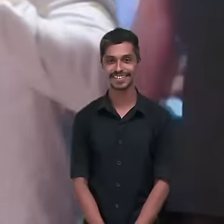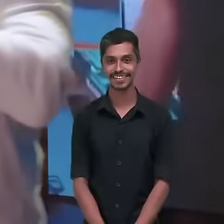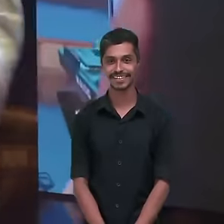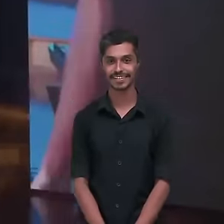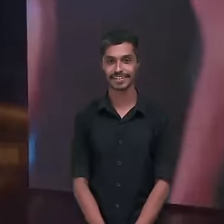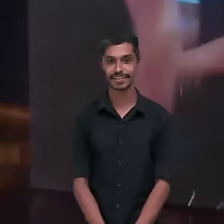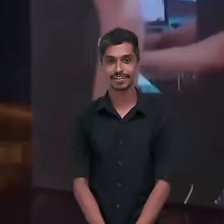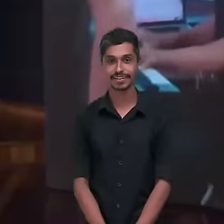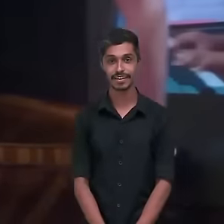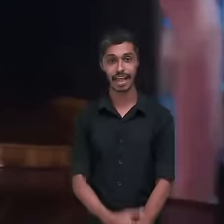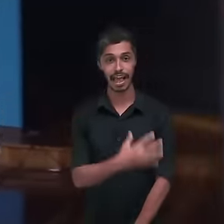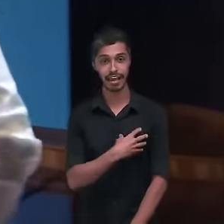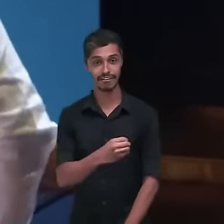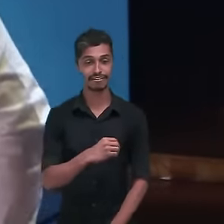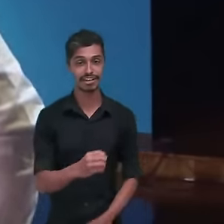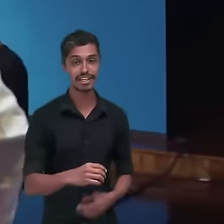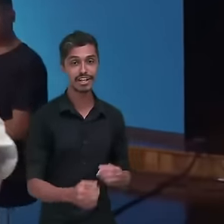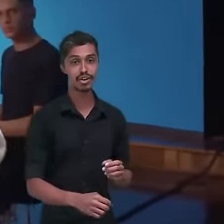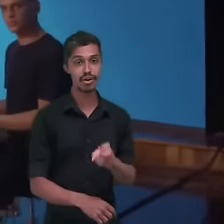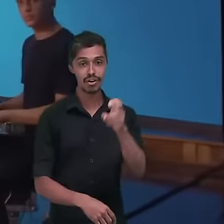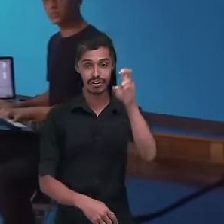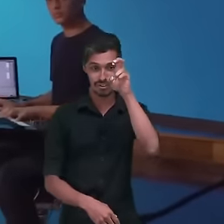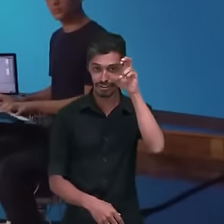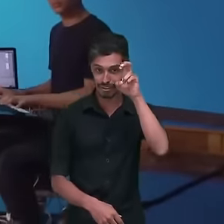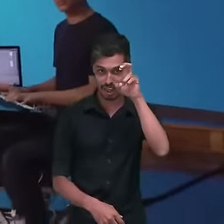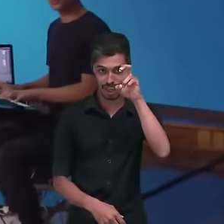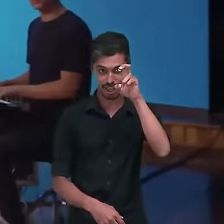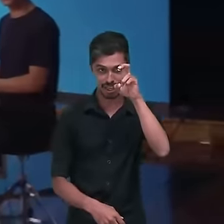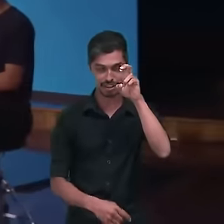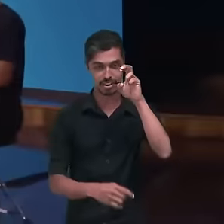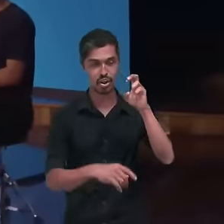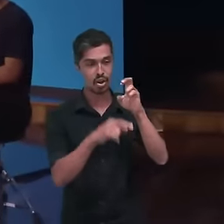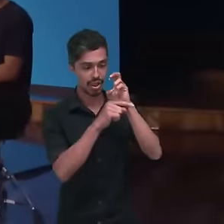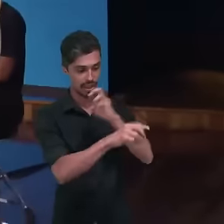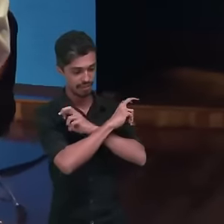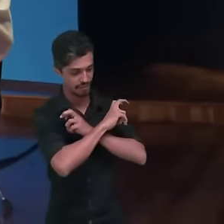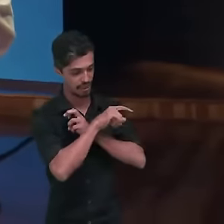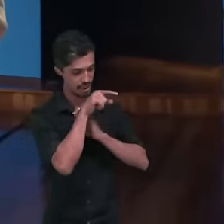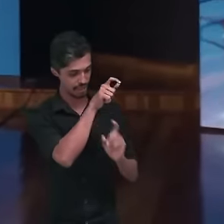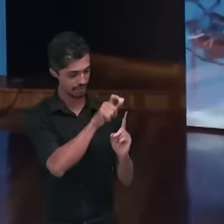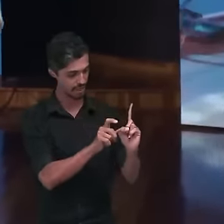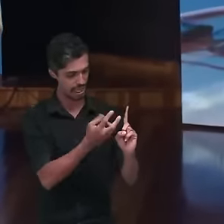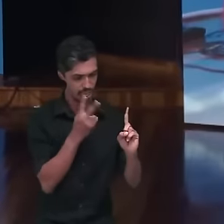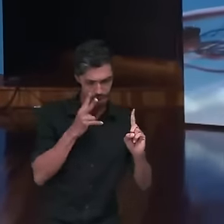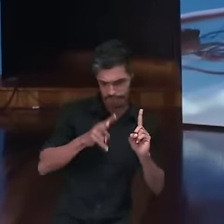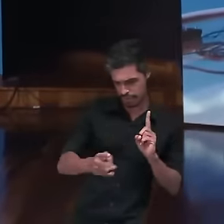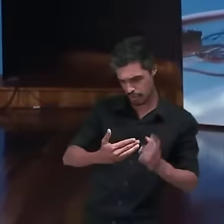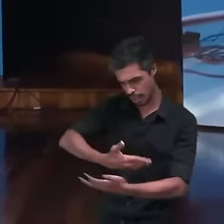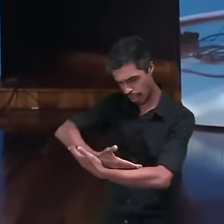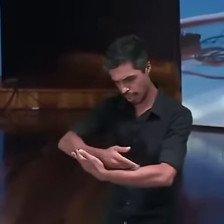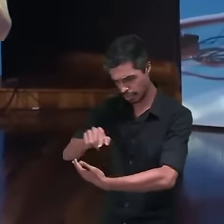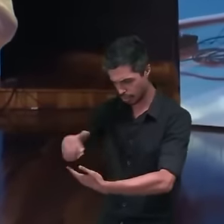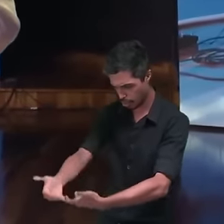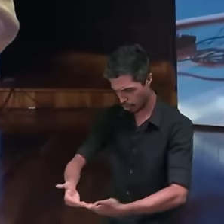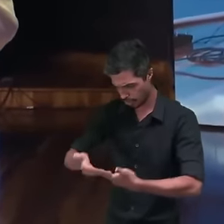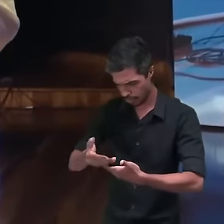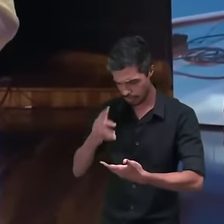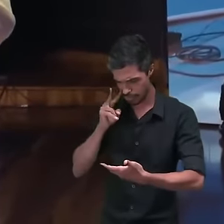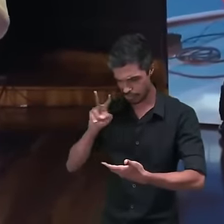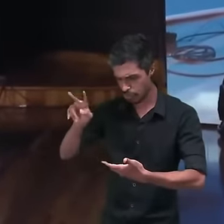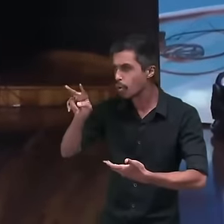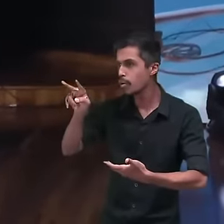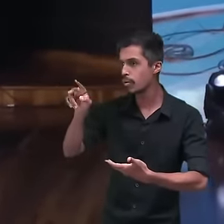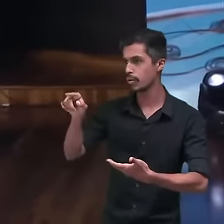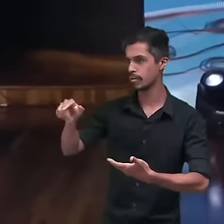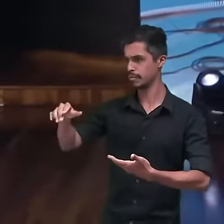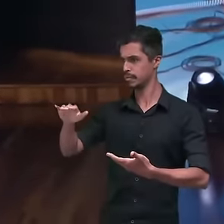A filha do Faraó, quando viu a criança, ela viu um hebreu,